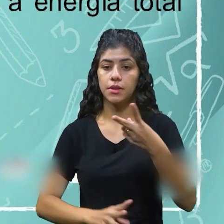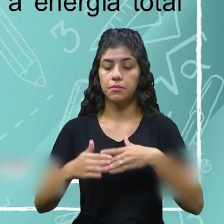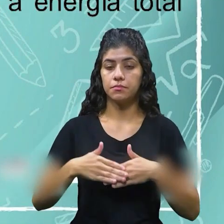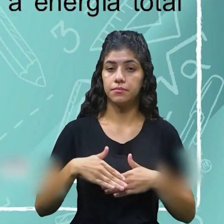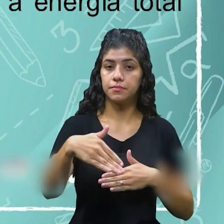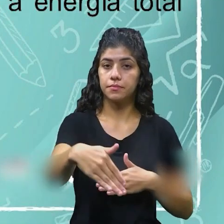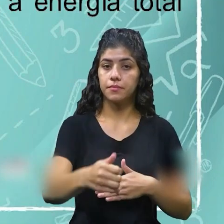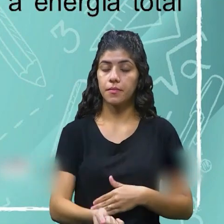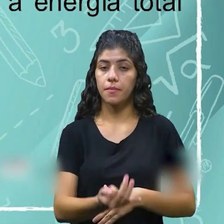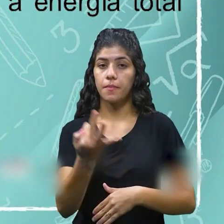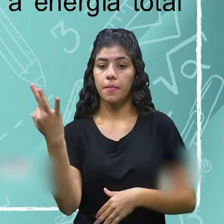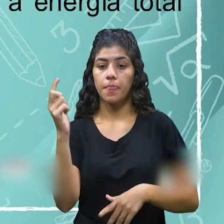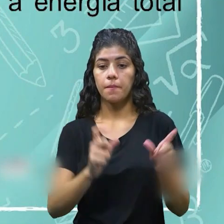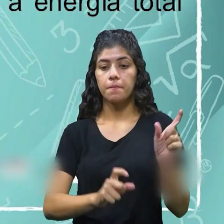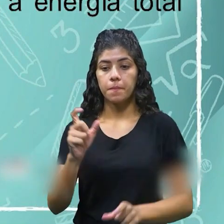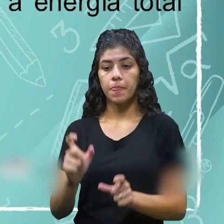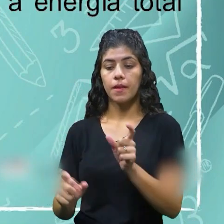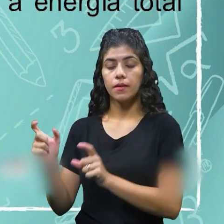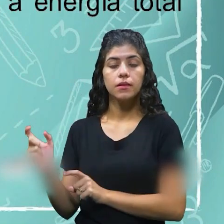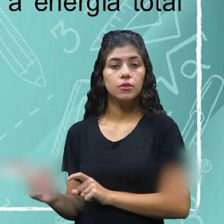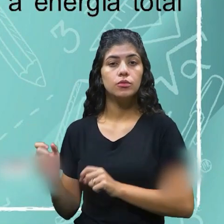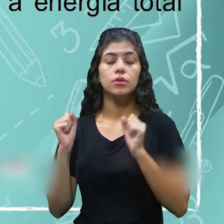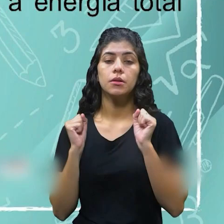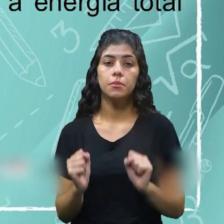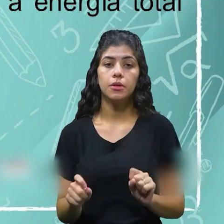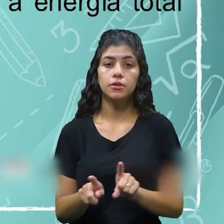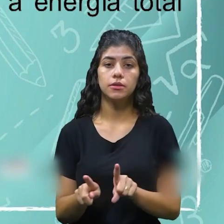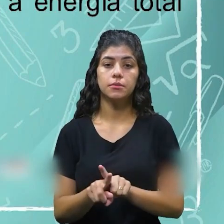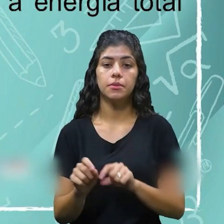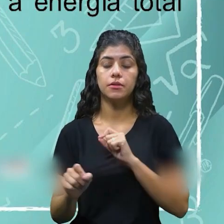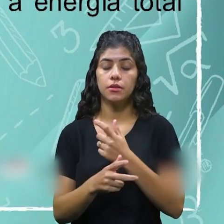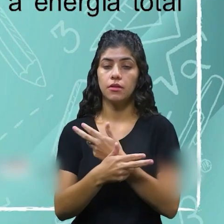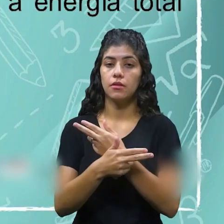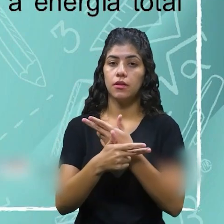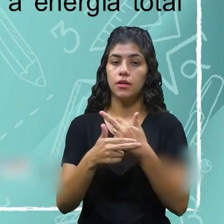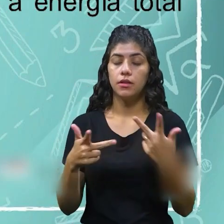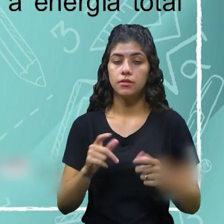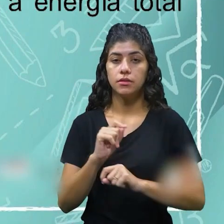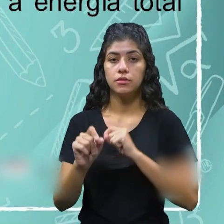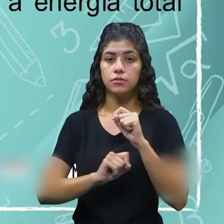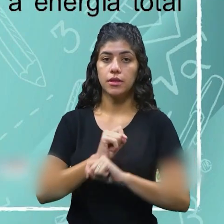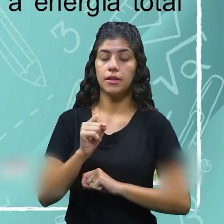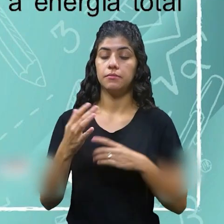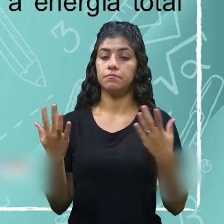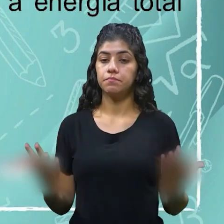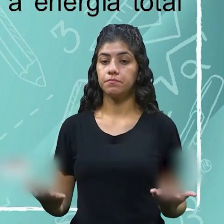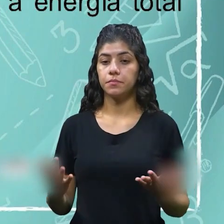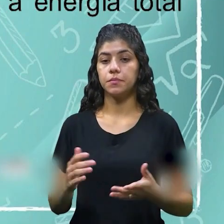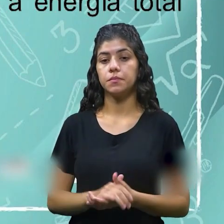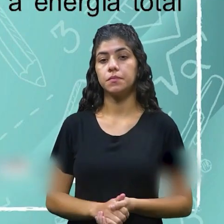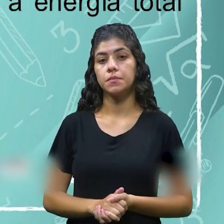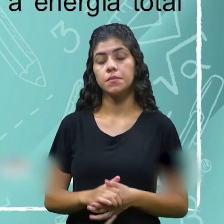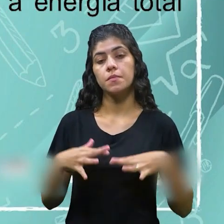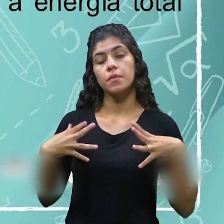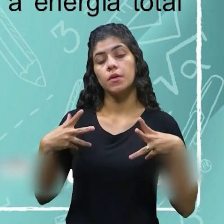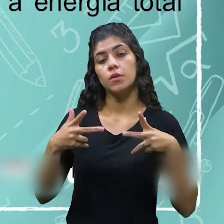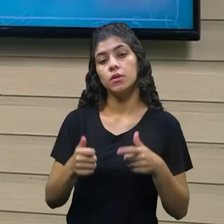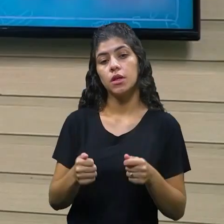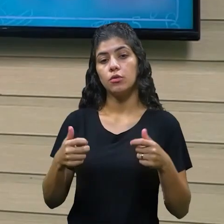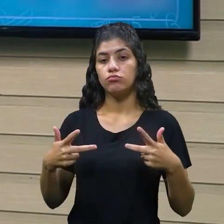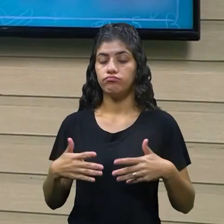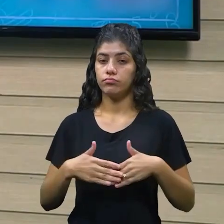constante, a quantidade de cada uma de seus componentes pode sofrer variação, tal modo que a energia total